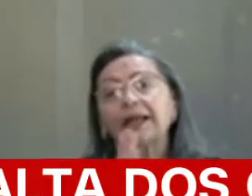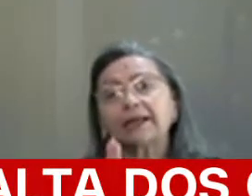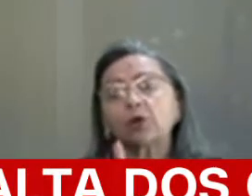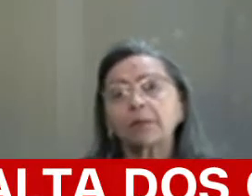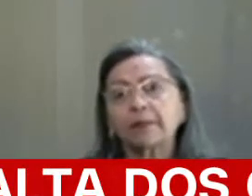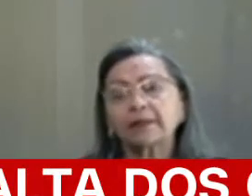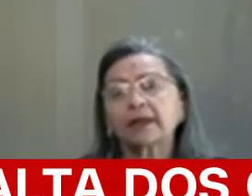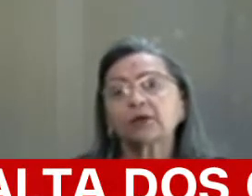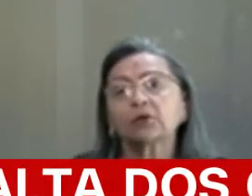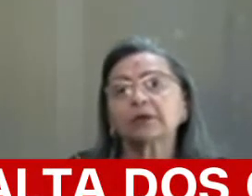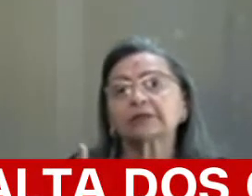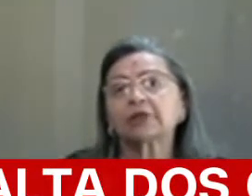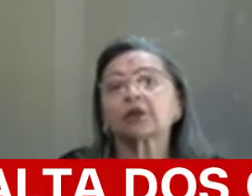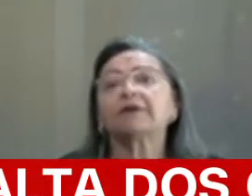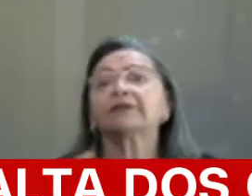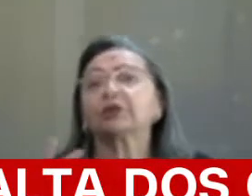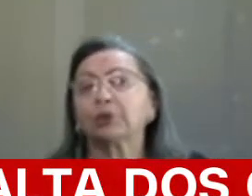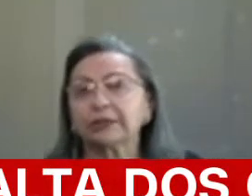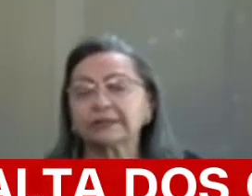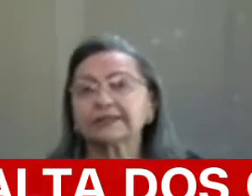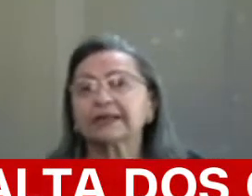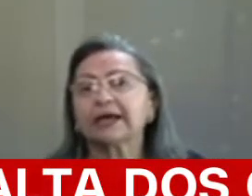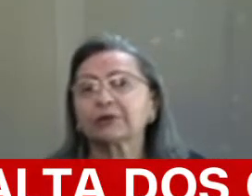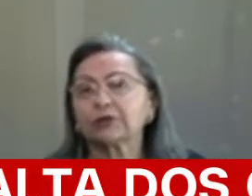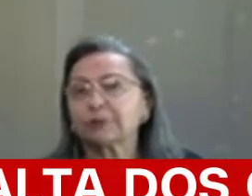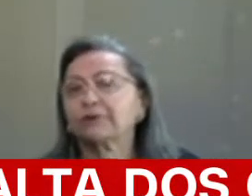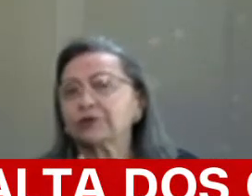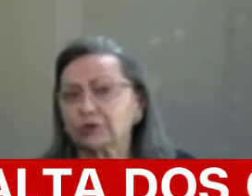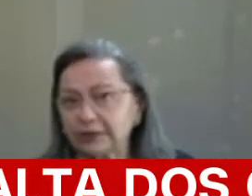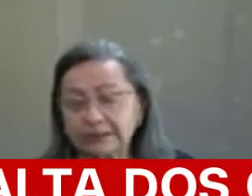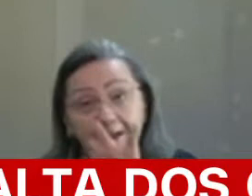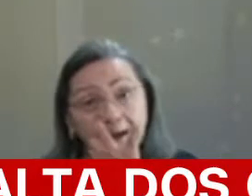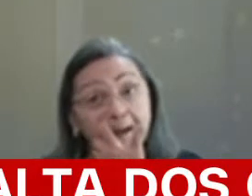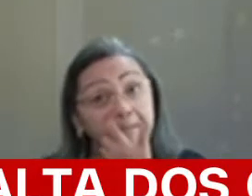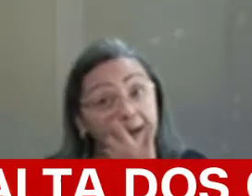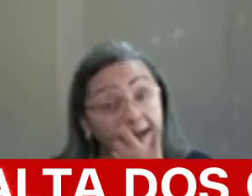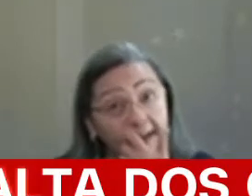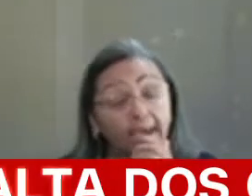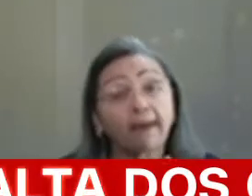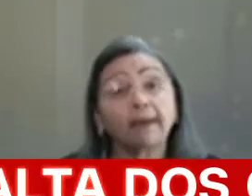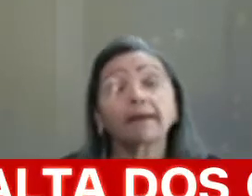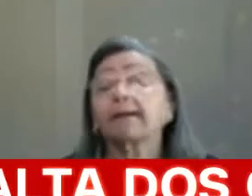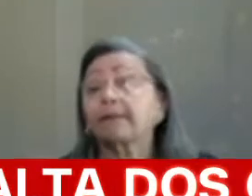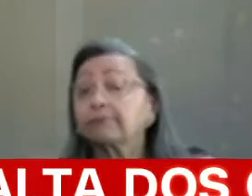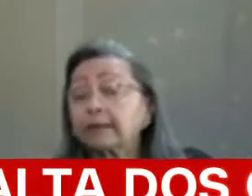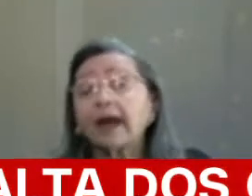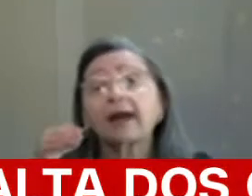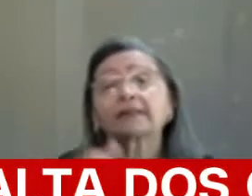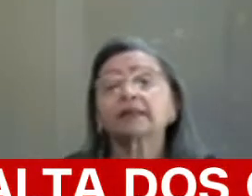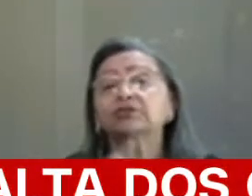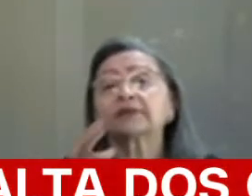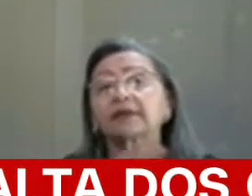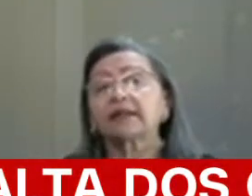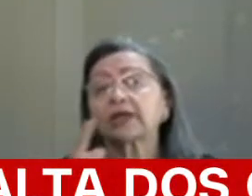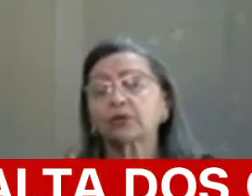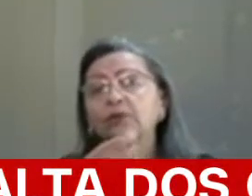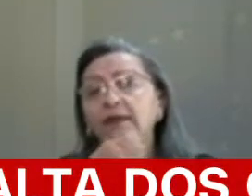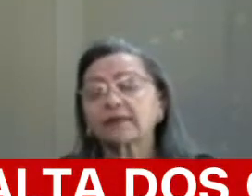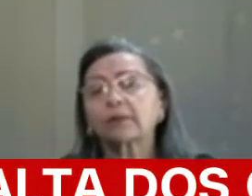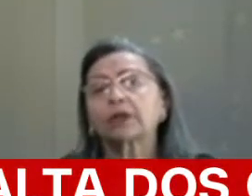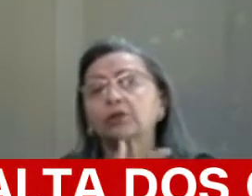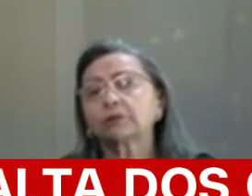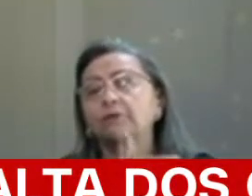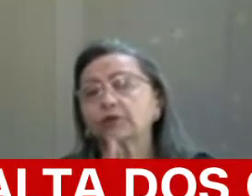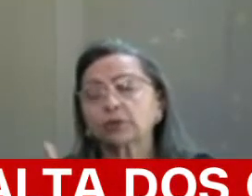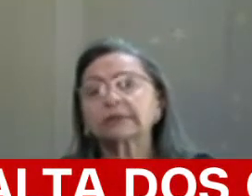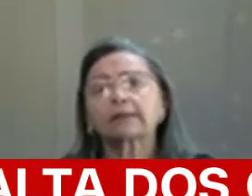Complementar número 192 de 2022, para que até 31 de dezembro de 2022, a sistemática